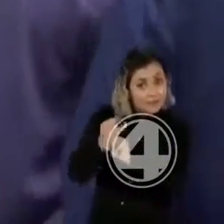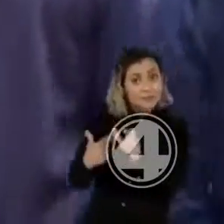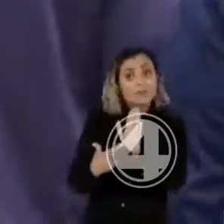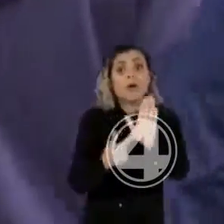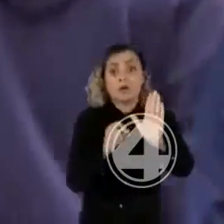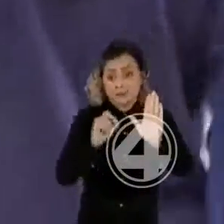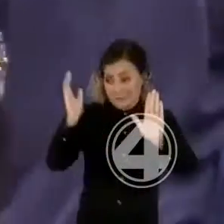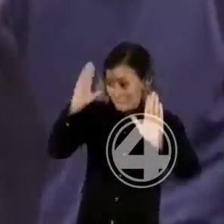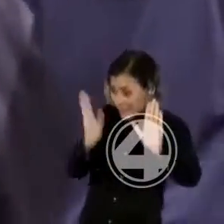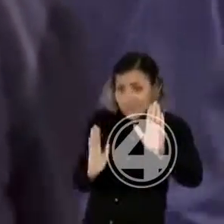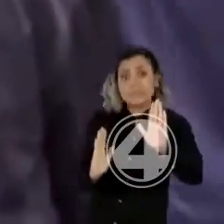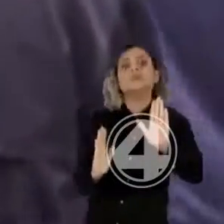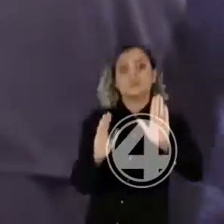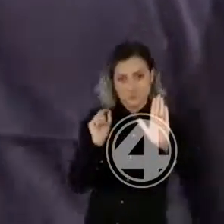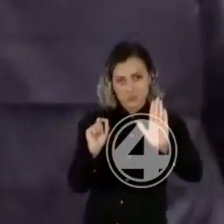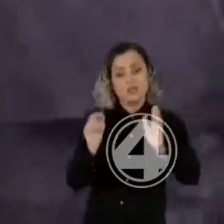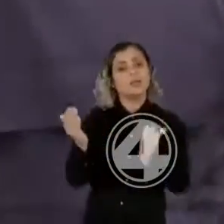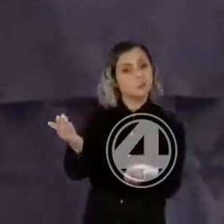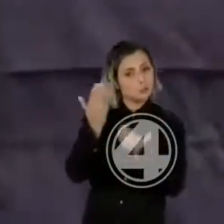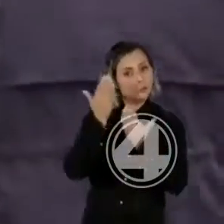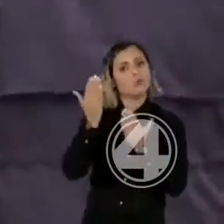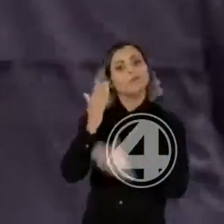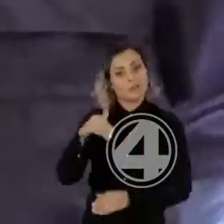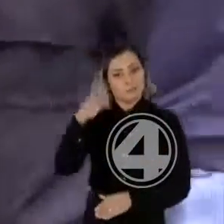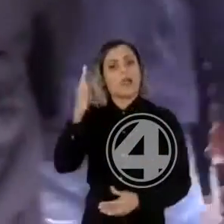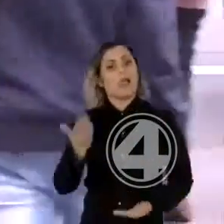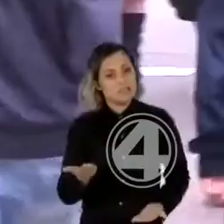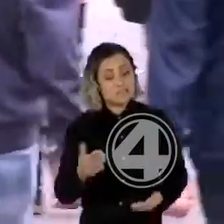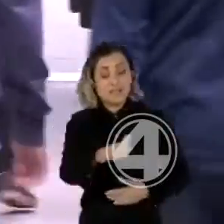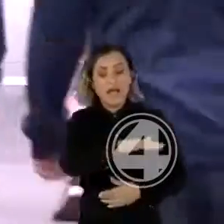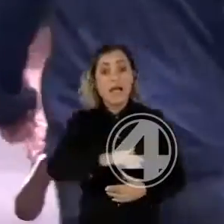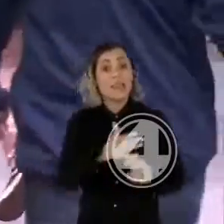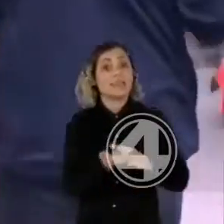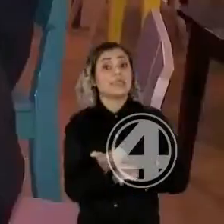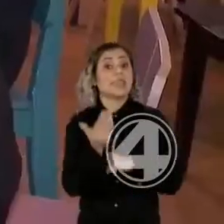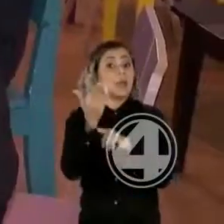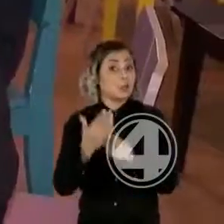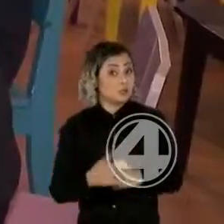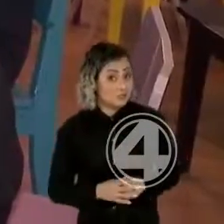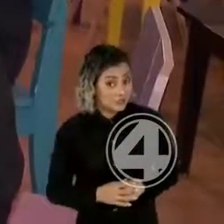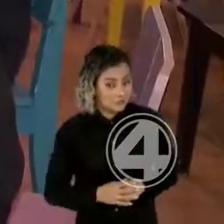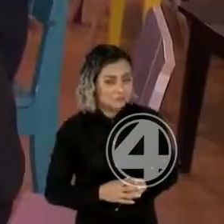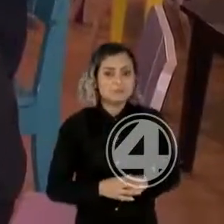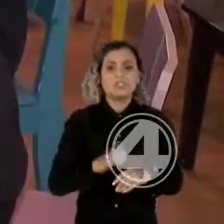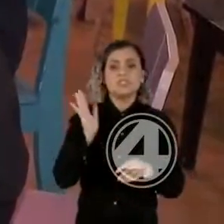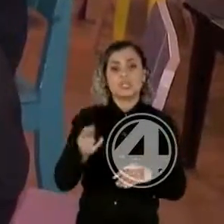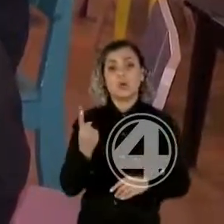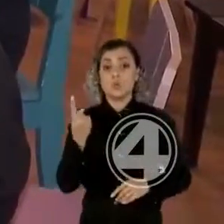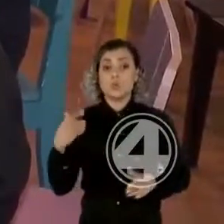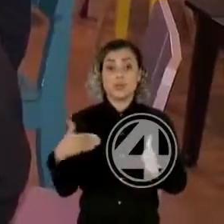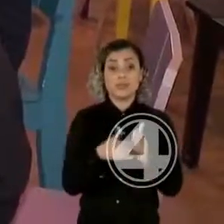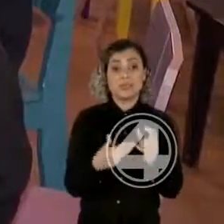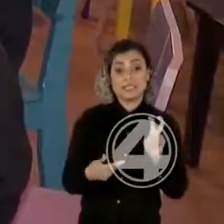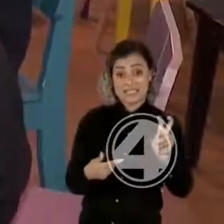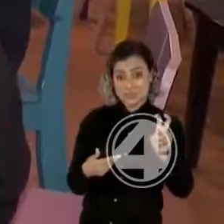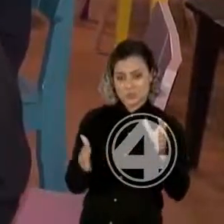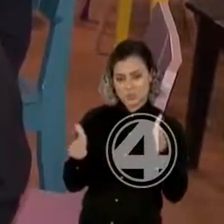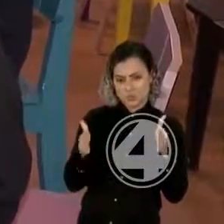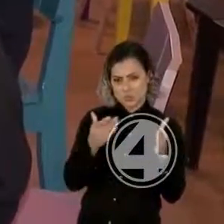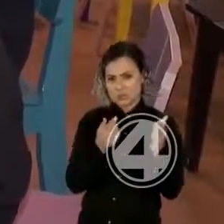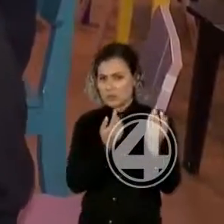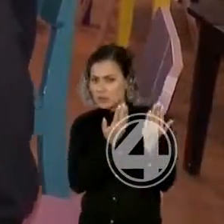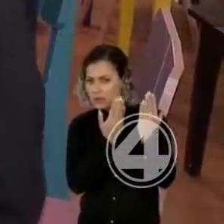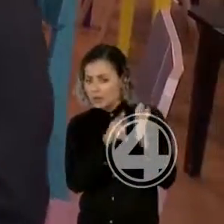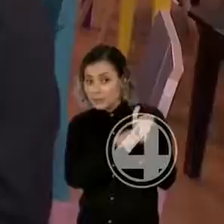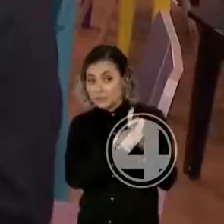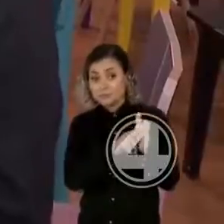que os brasileiros estão mais desconfiados em relação à tecnologia. Numa escala de 1 a 5, o índice de confiança